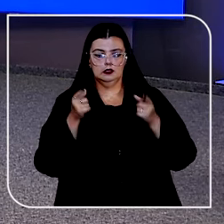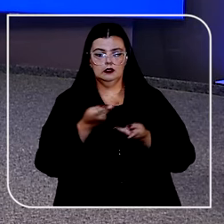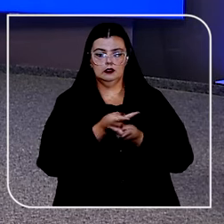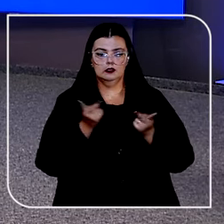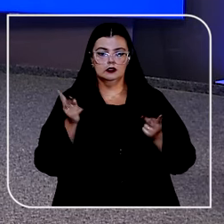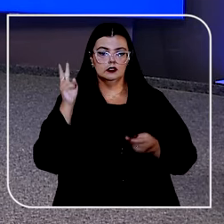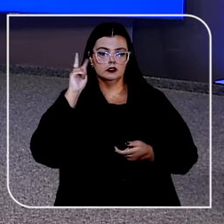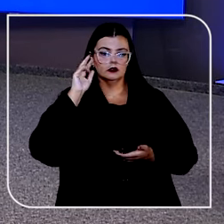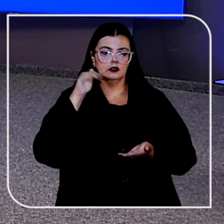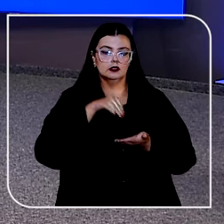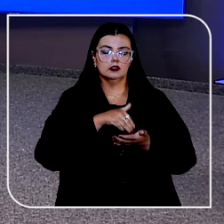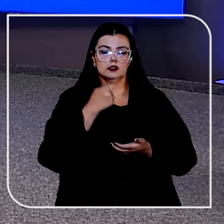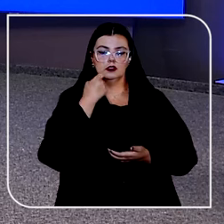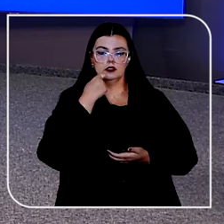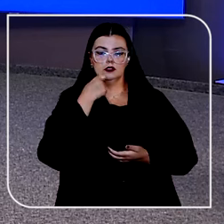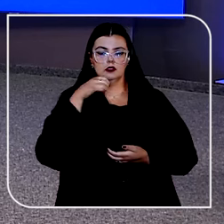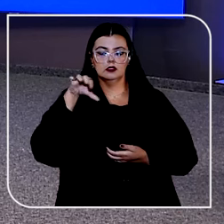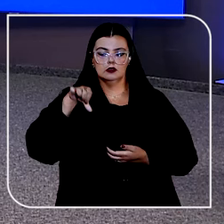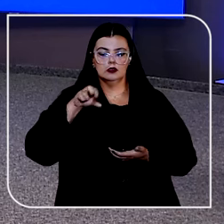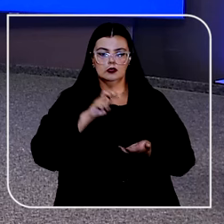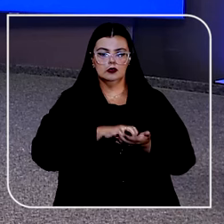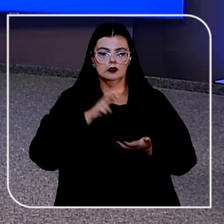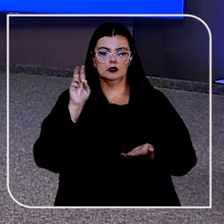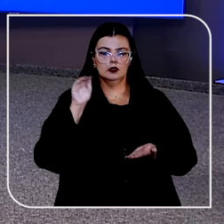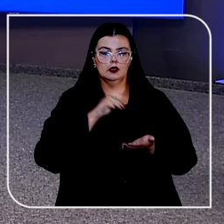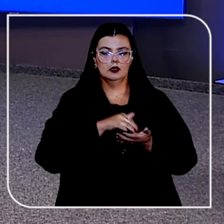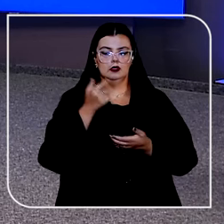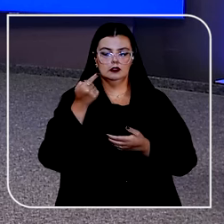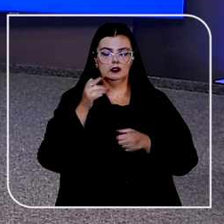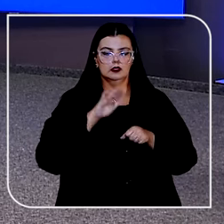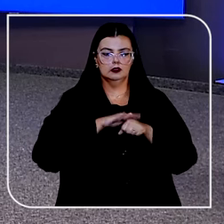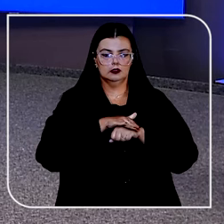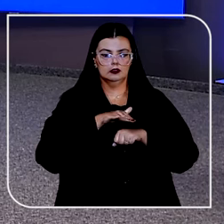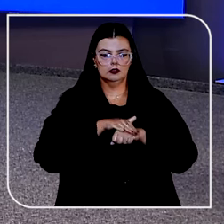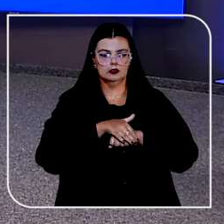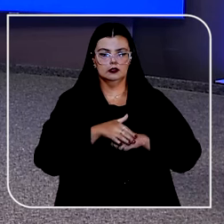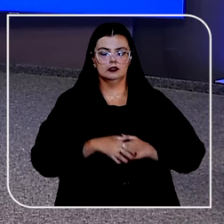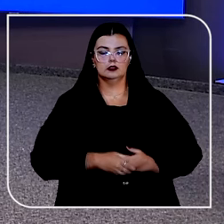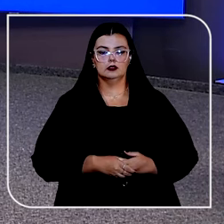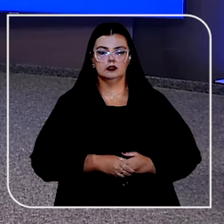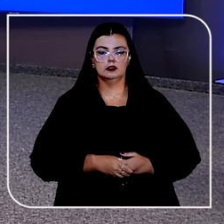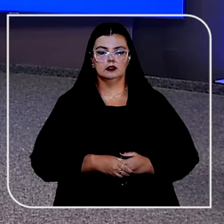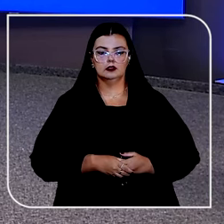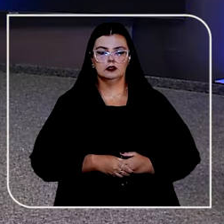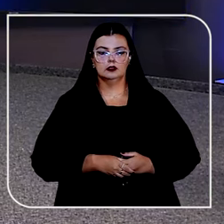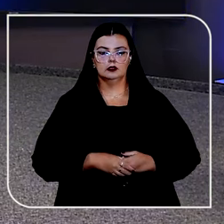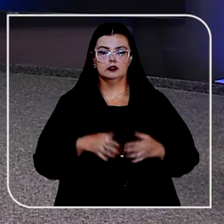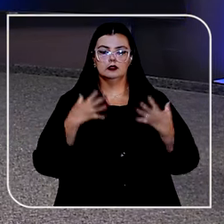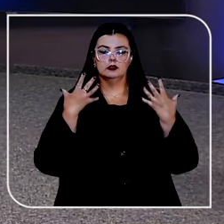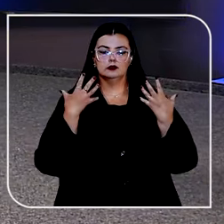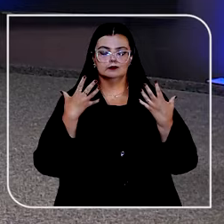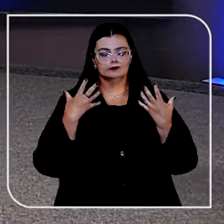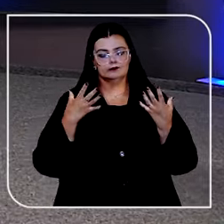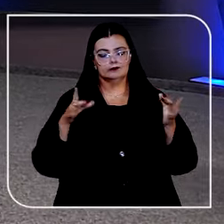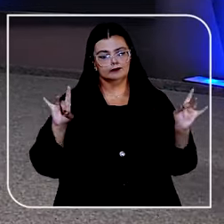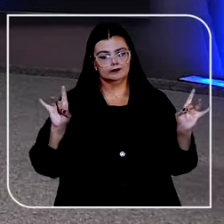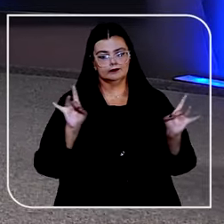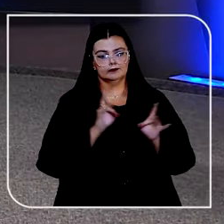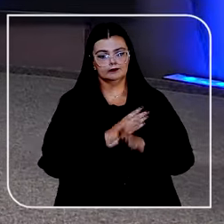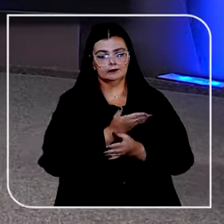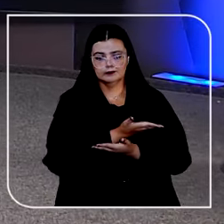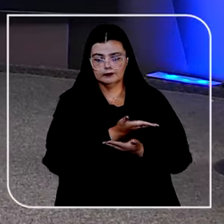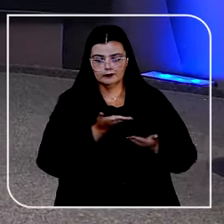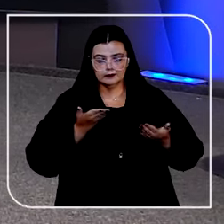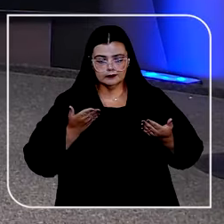visitada de segunda a sexta-feira das 9 da manhã às 7 horas da noite e vamos ficando por